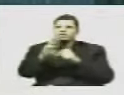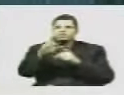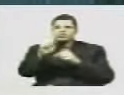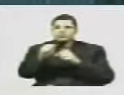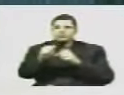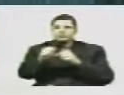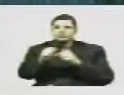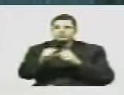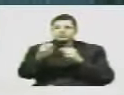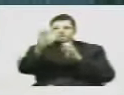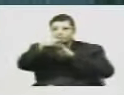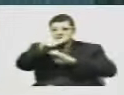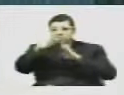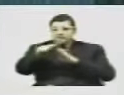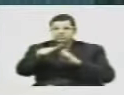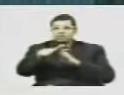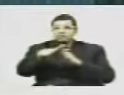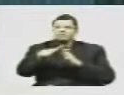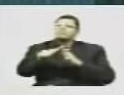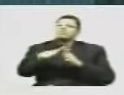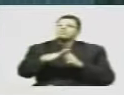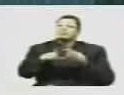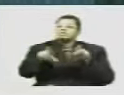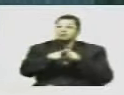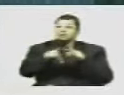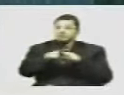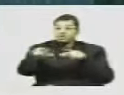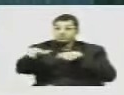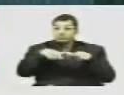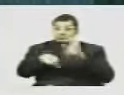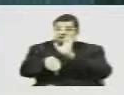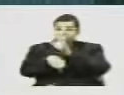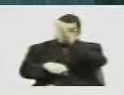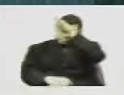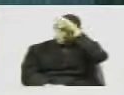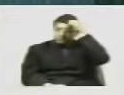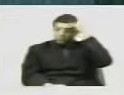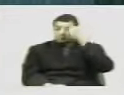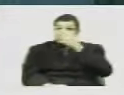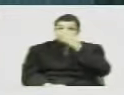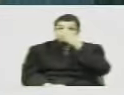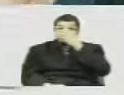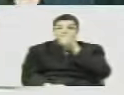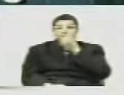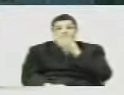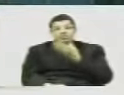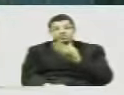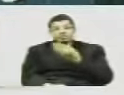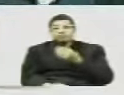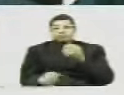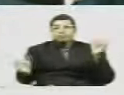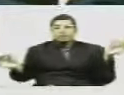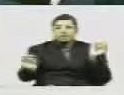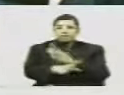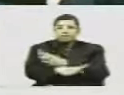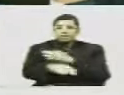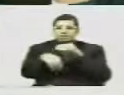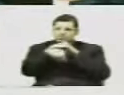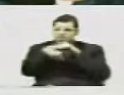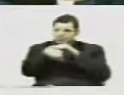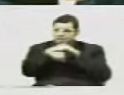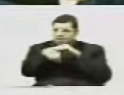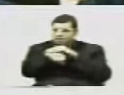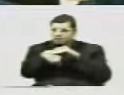diesel nas empresas termoelétricas no estado do Amazonas. Portanto, vamos acabar com essa